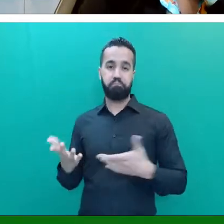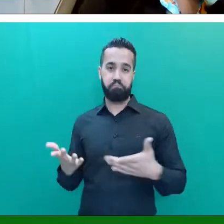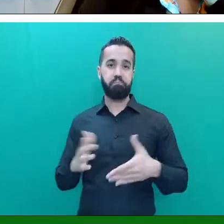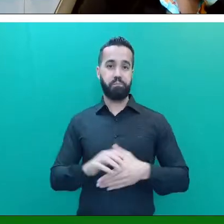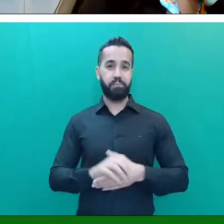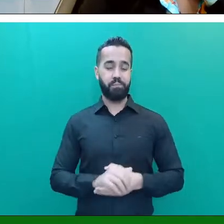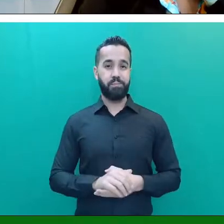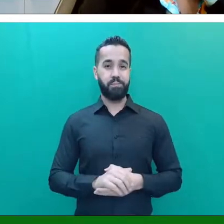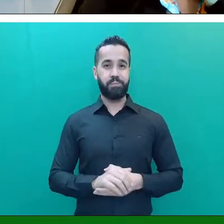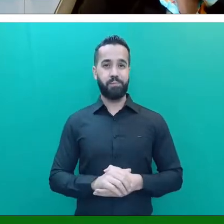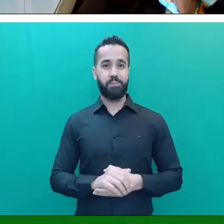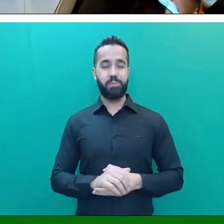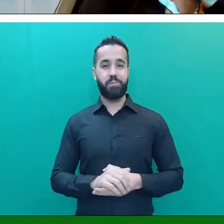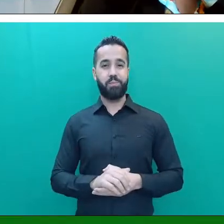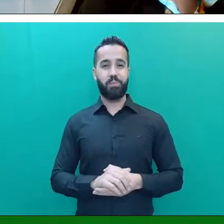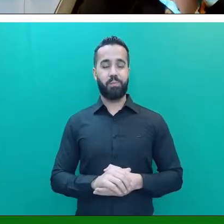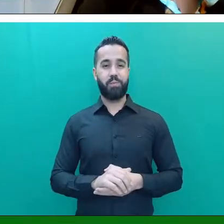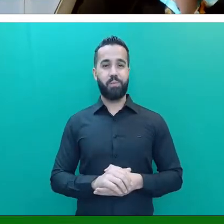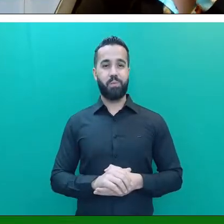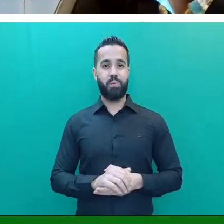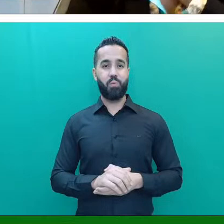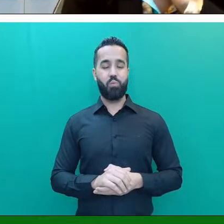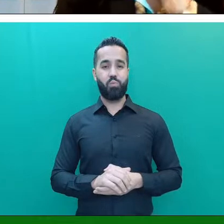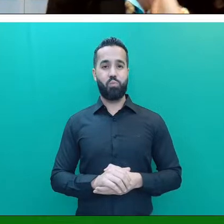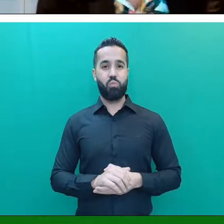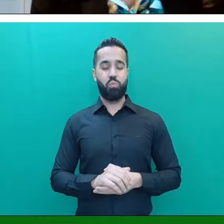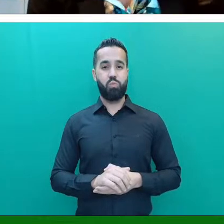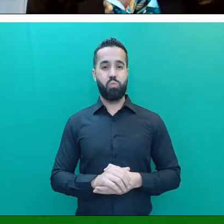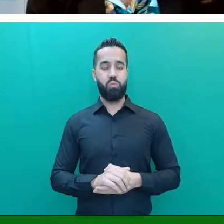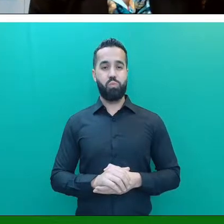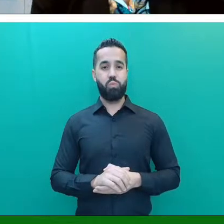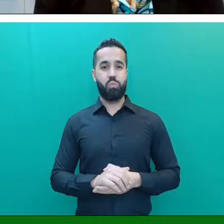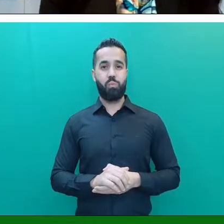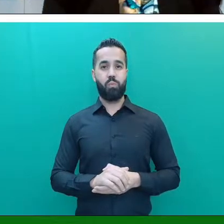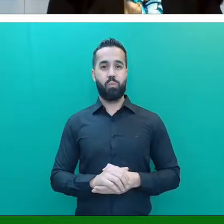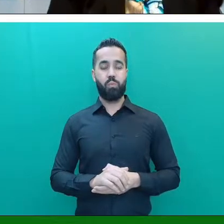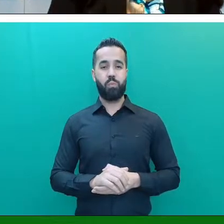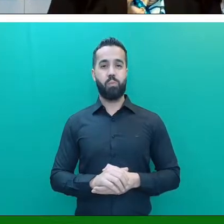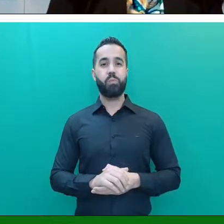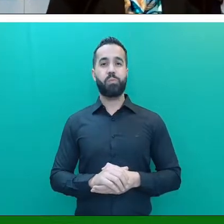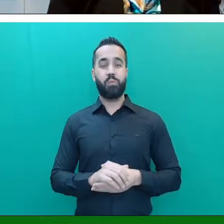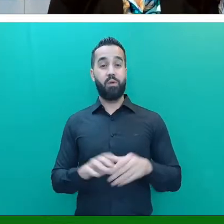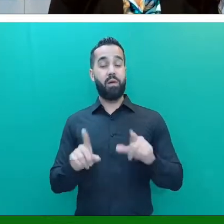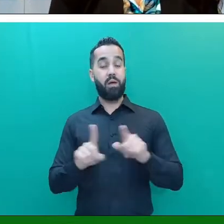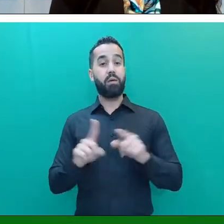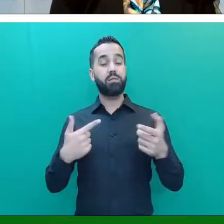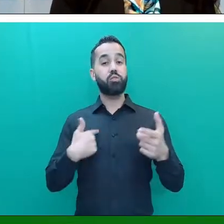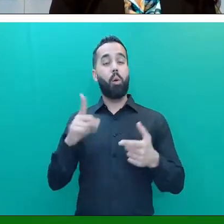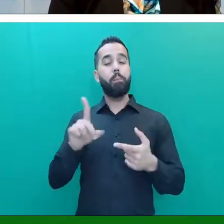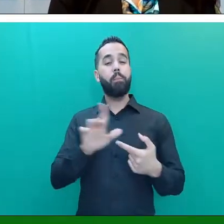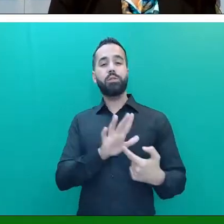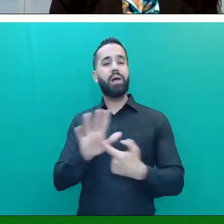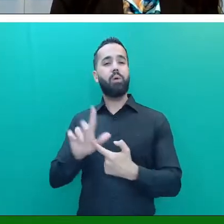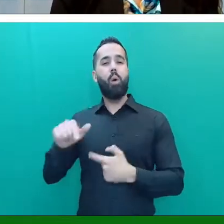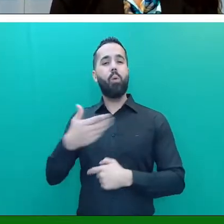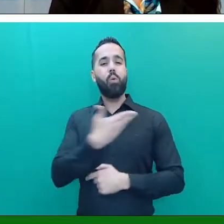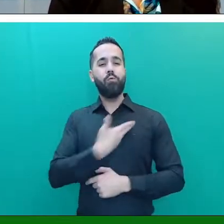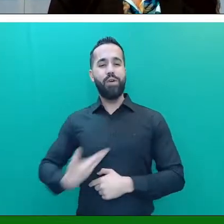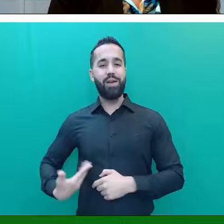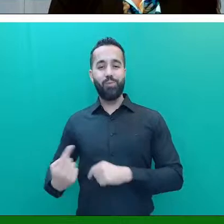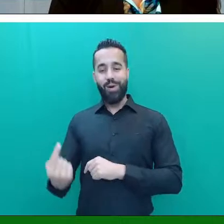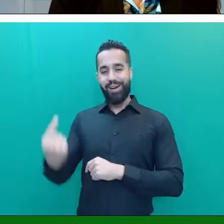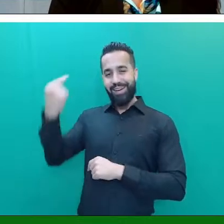Se coloque lado a lado e que talvez se indique, não é, de que governo estamos falando. E, por outro, aquela ideia